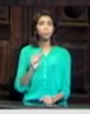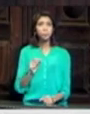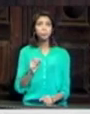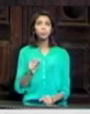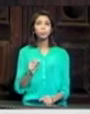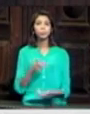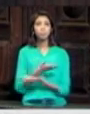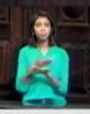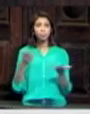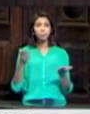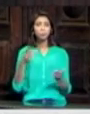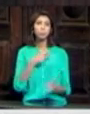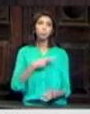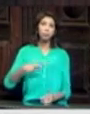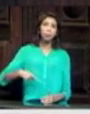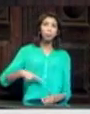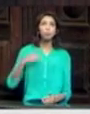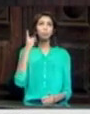senhores deputados,